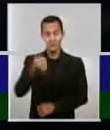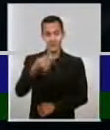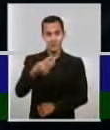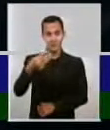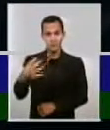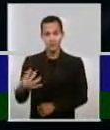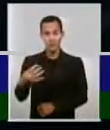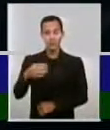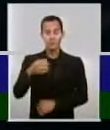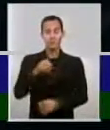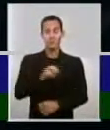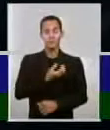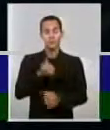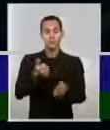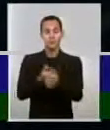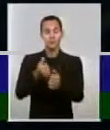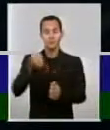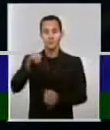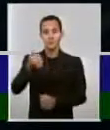134, ao lado dos números